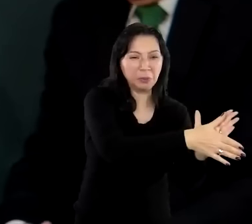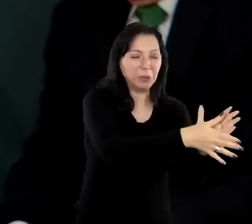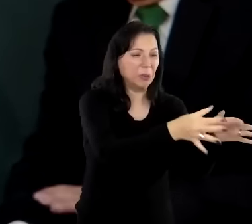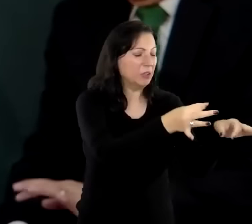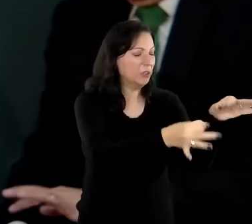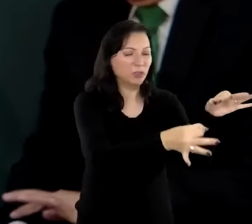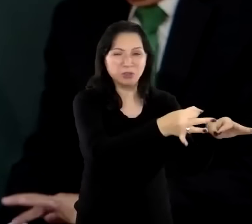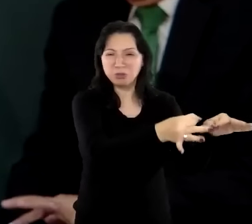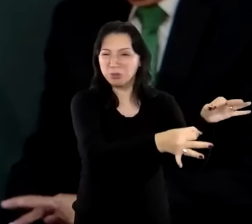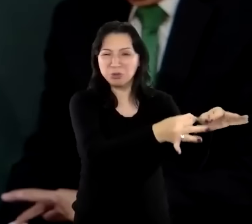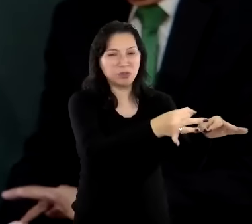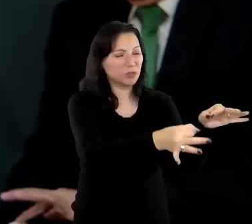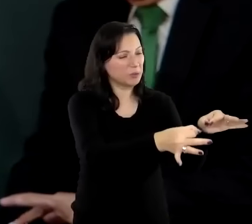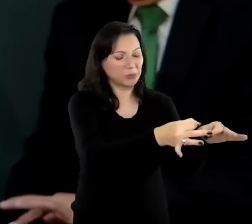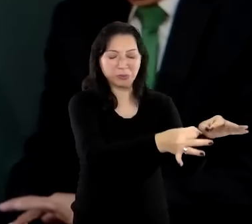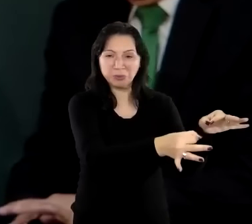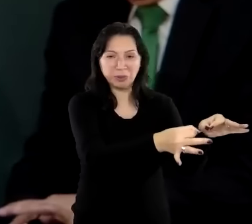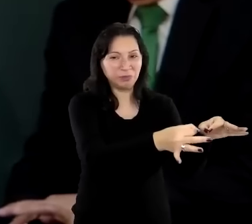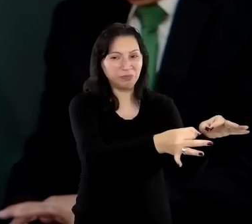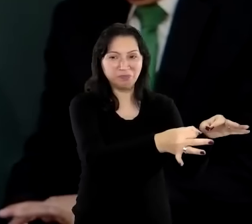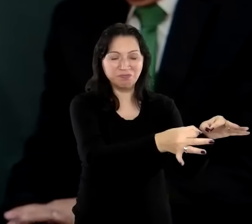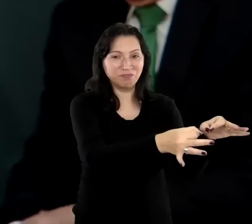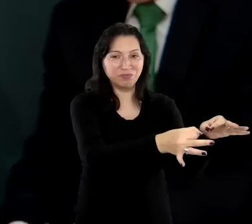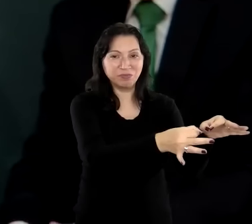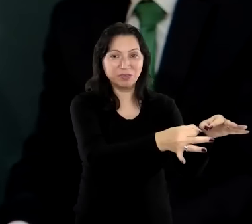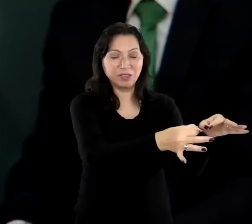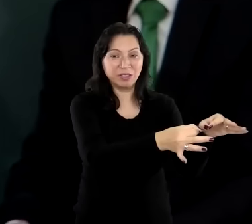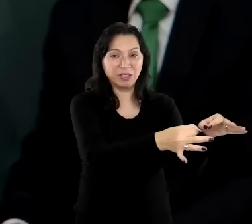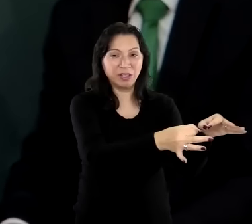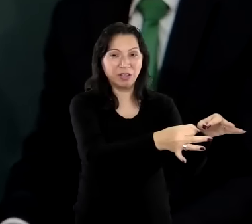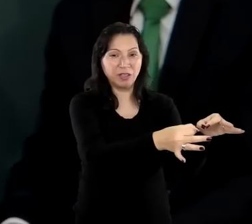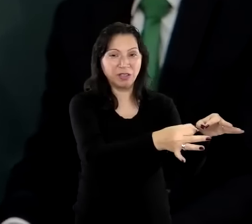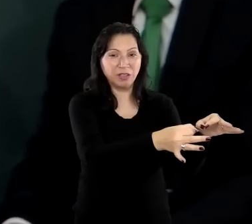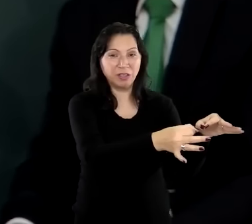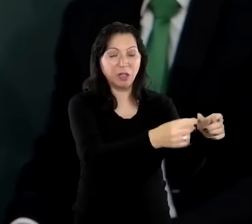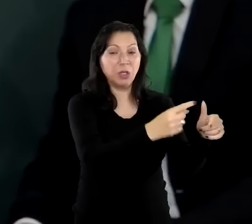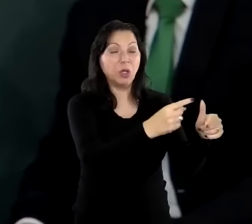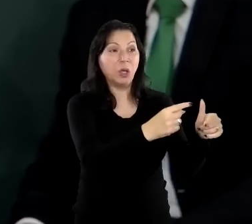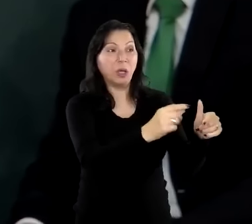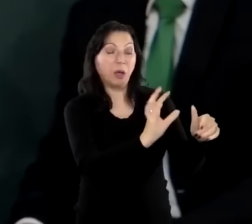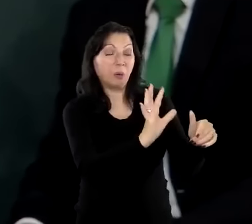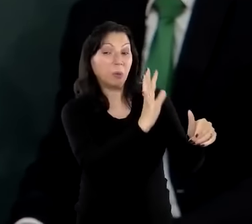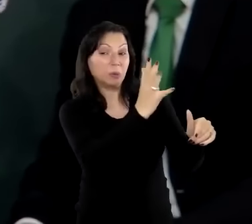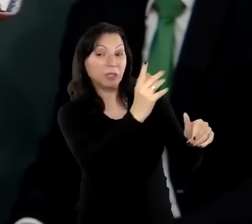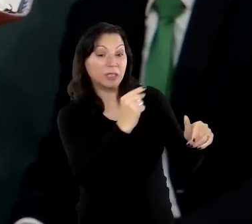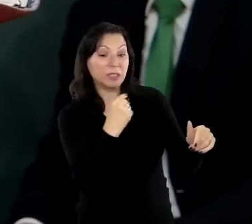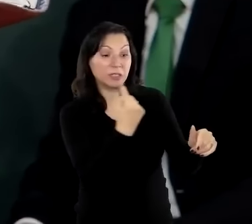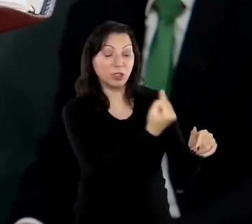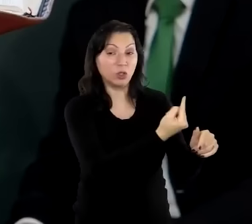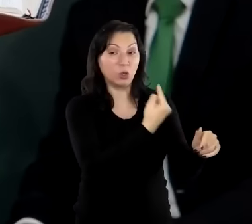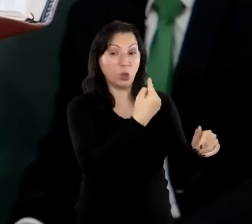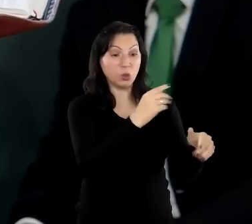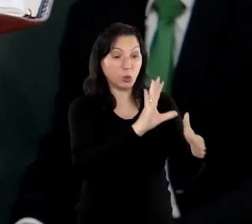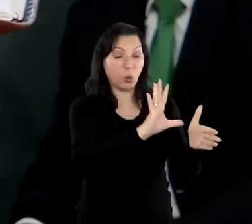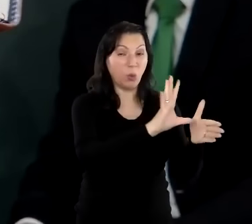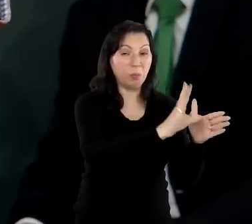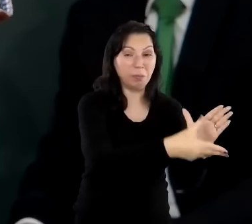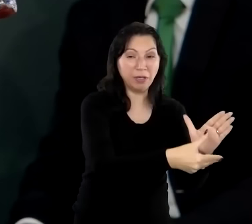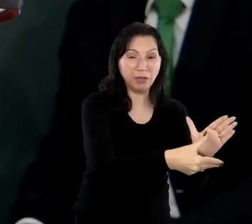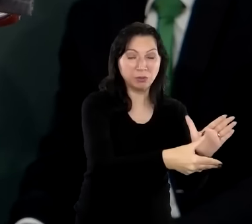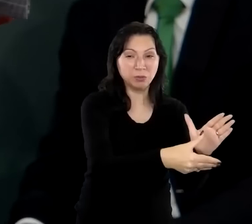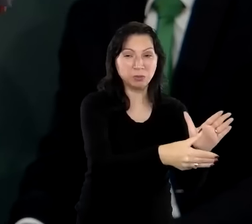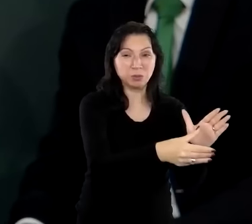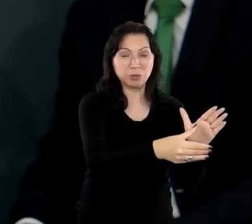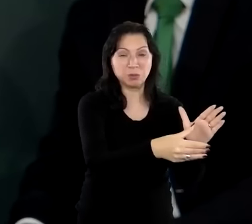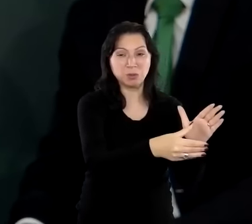injustiça prevalece? E quando os seus bens não são respeitados, e quando a sua vida é aviltada, e quando